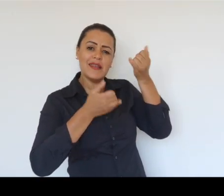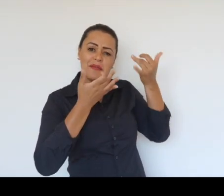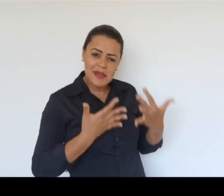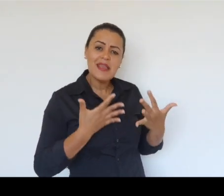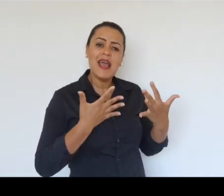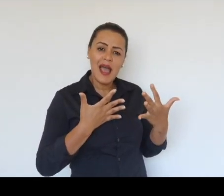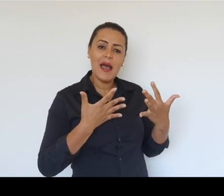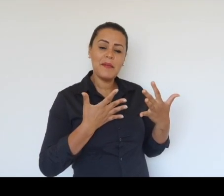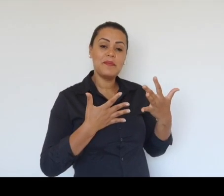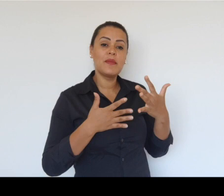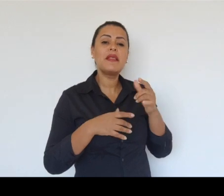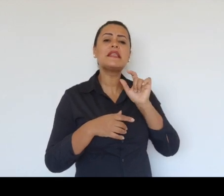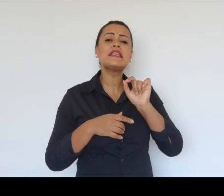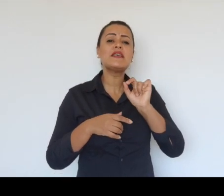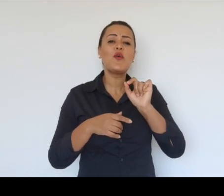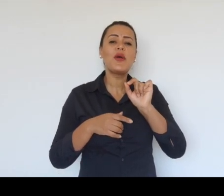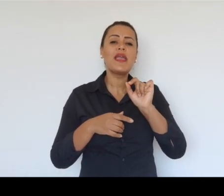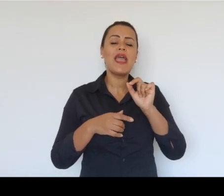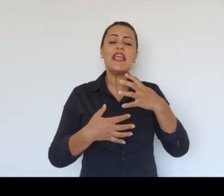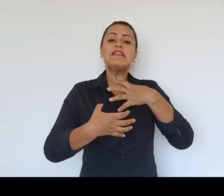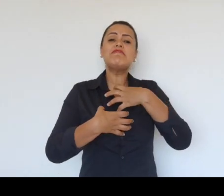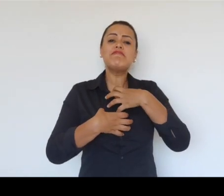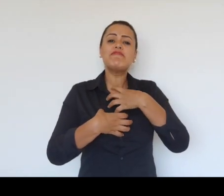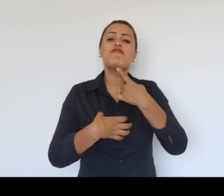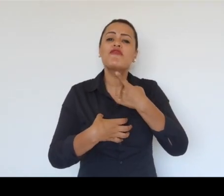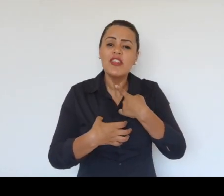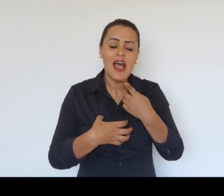que tipo de intenção faz as pessoas carregarem